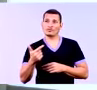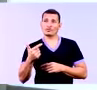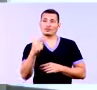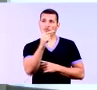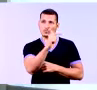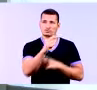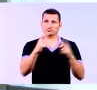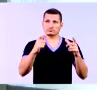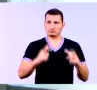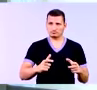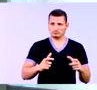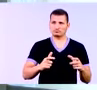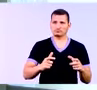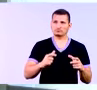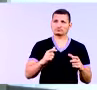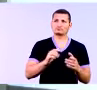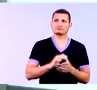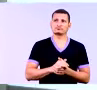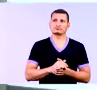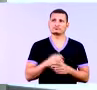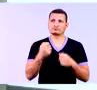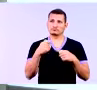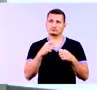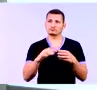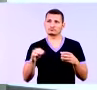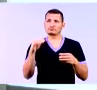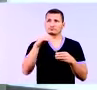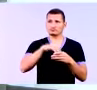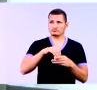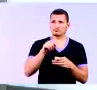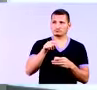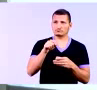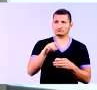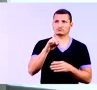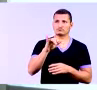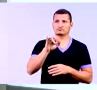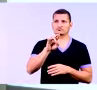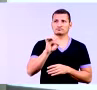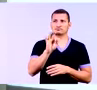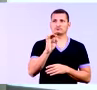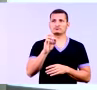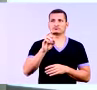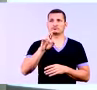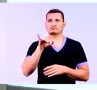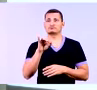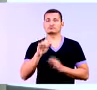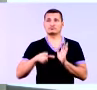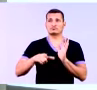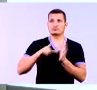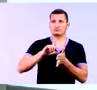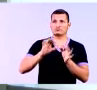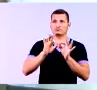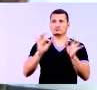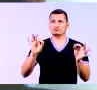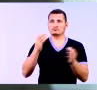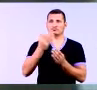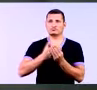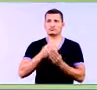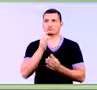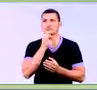de scripts, então você tem que incluir esse diretório antes da referência do arquivo. Por